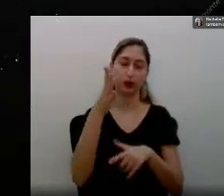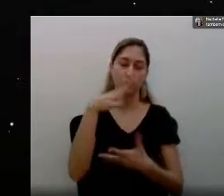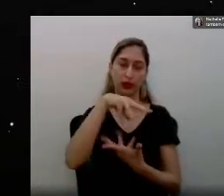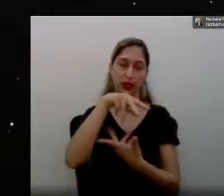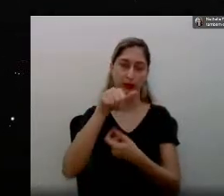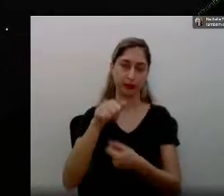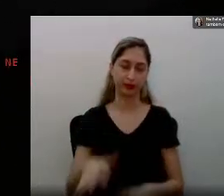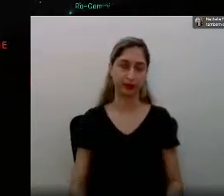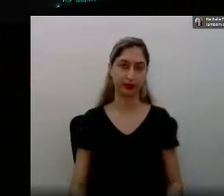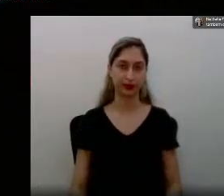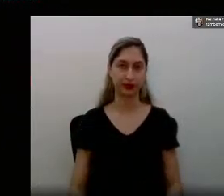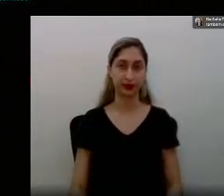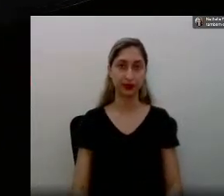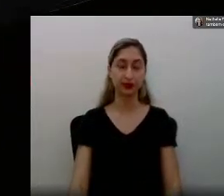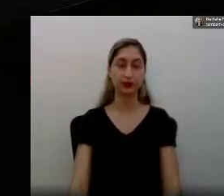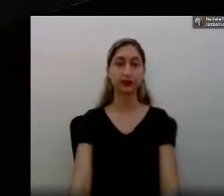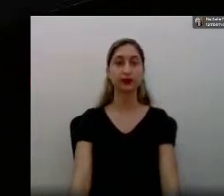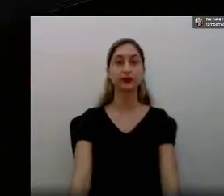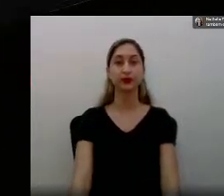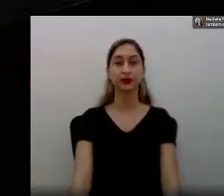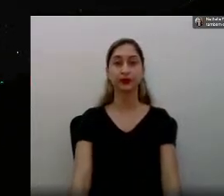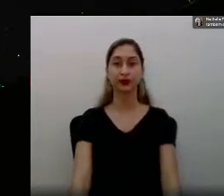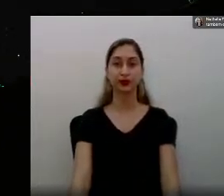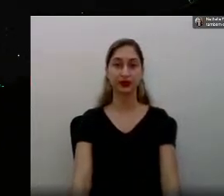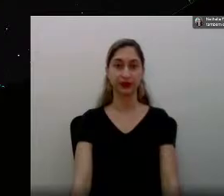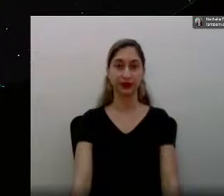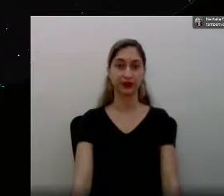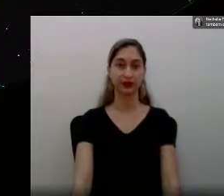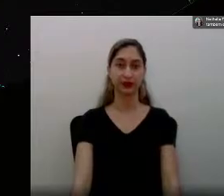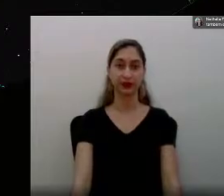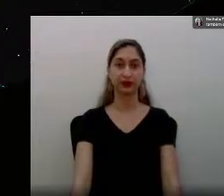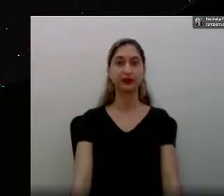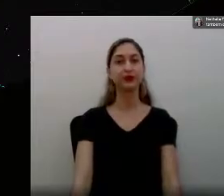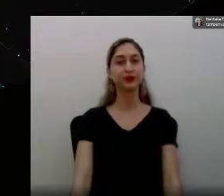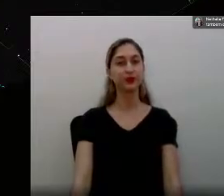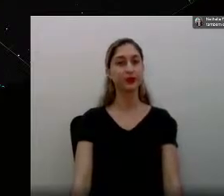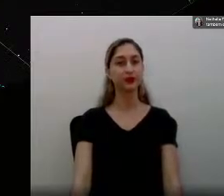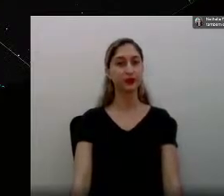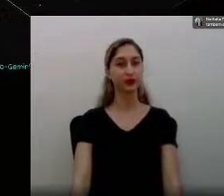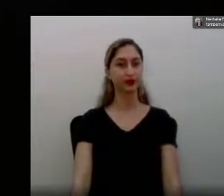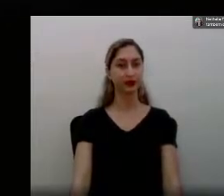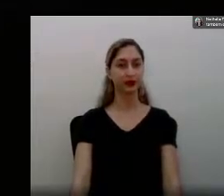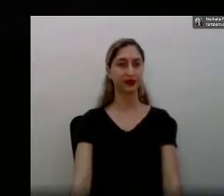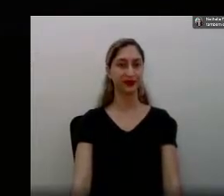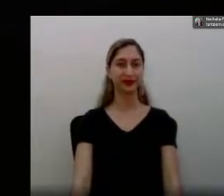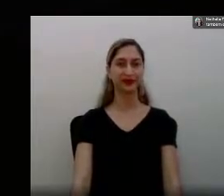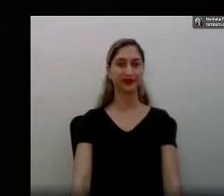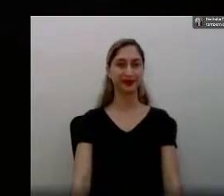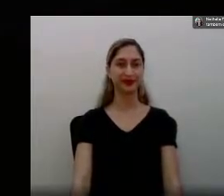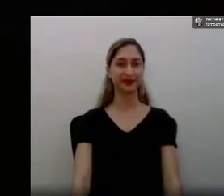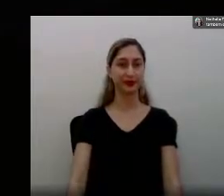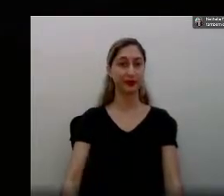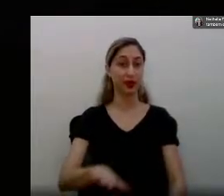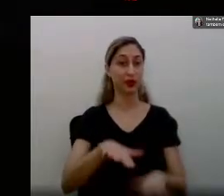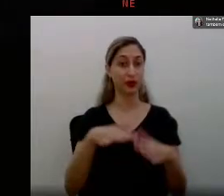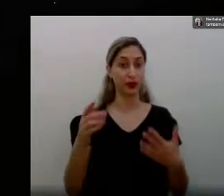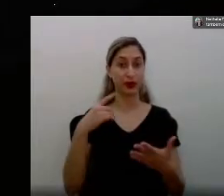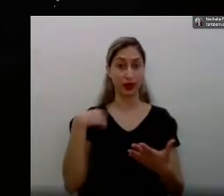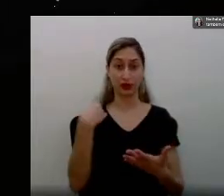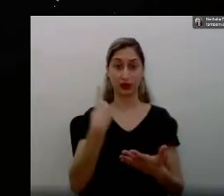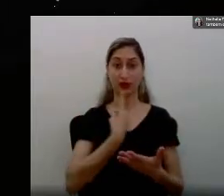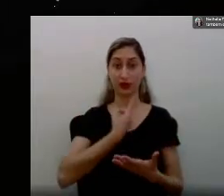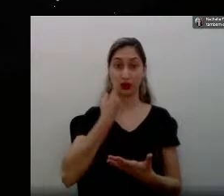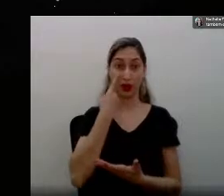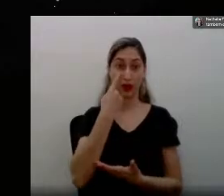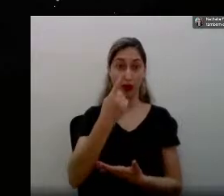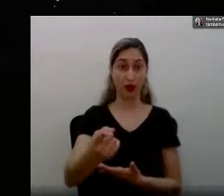bom quando a gente olha né que a gente tá assim estou passando aqui que eu falei pra vocês na eclíptica que porque passa